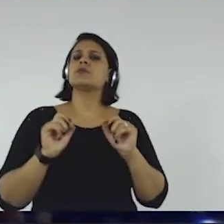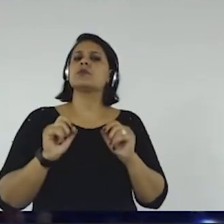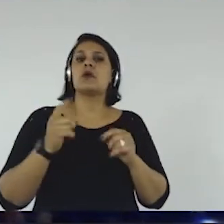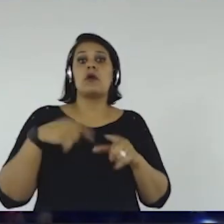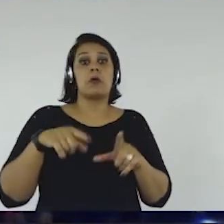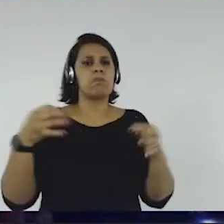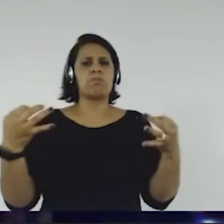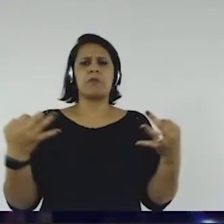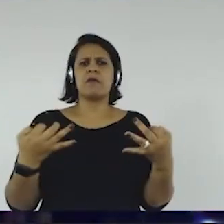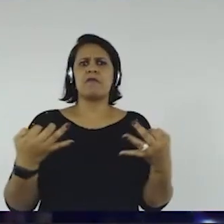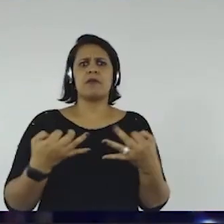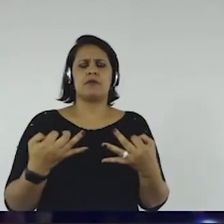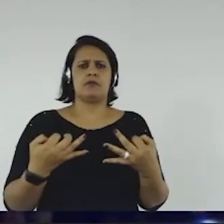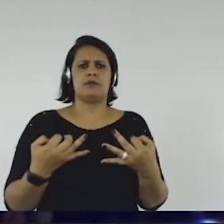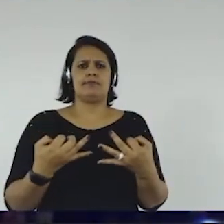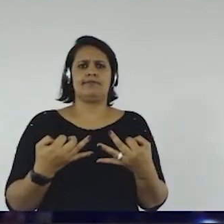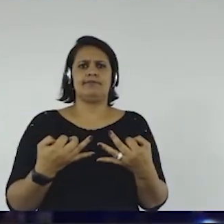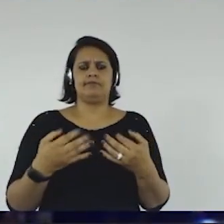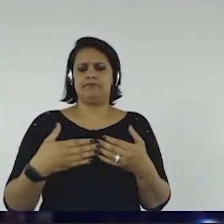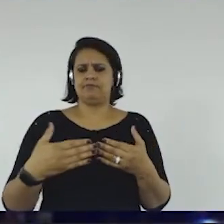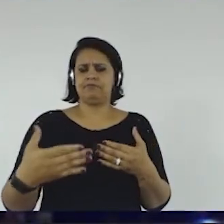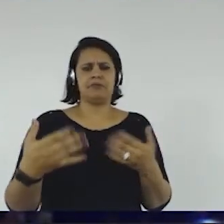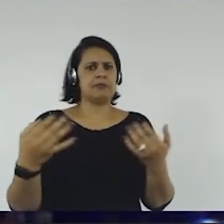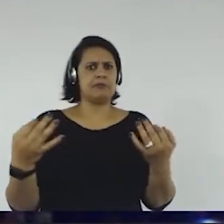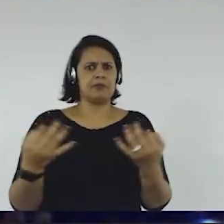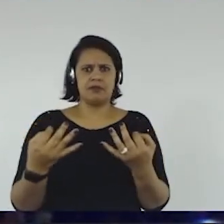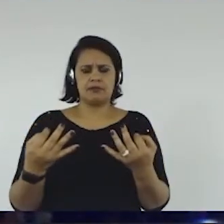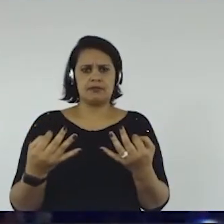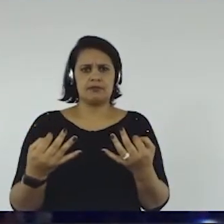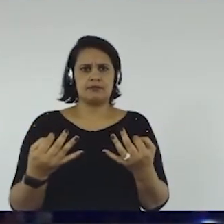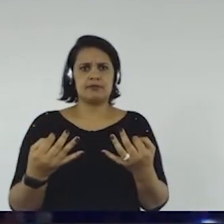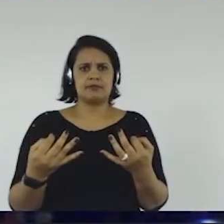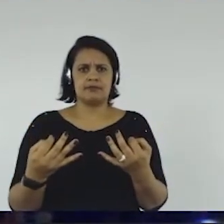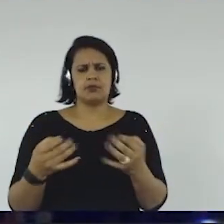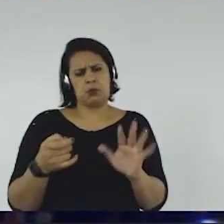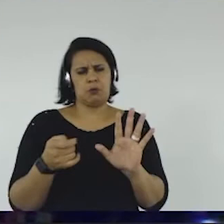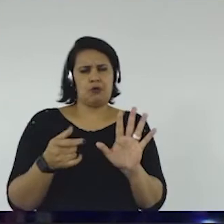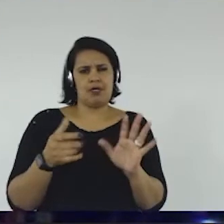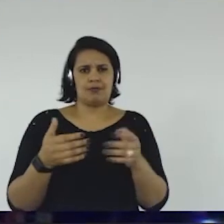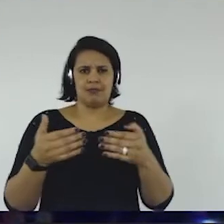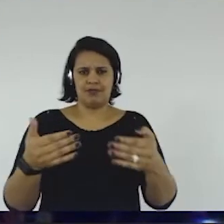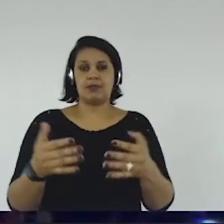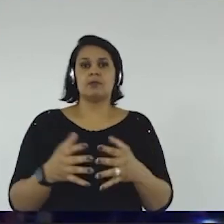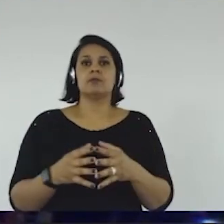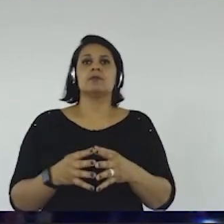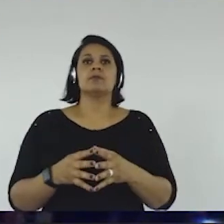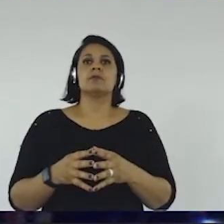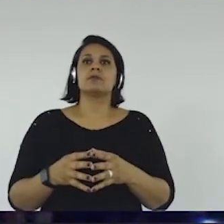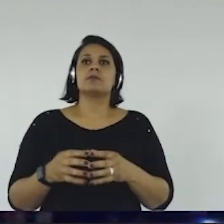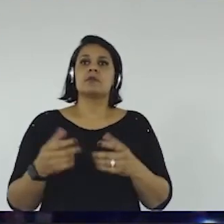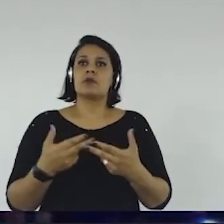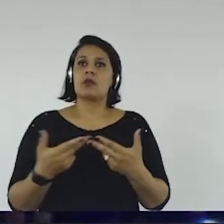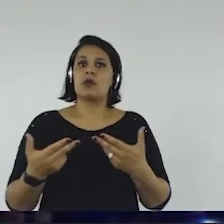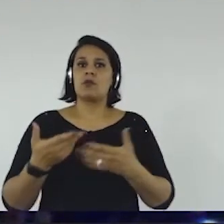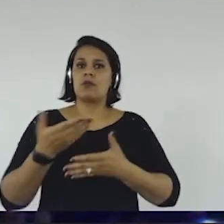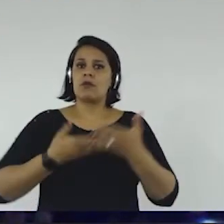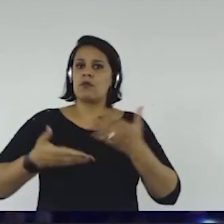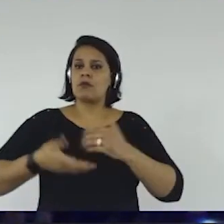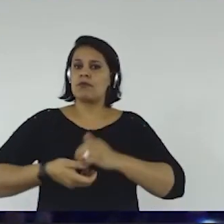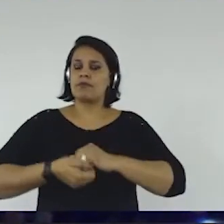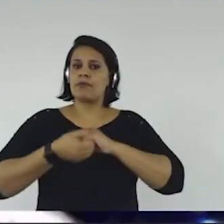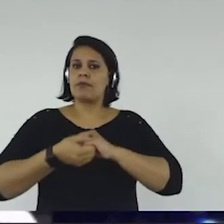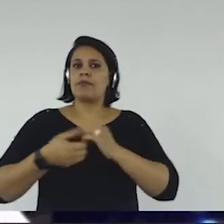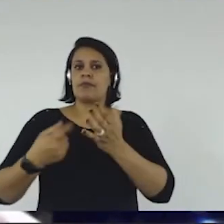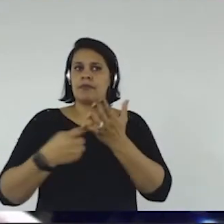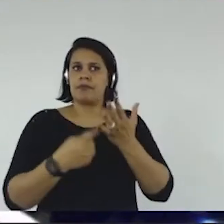absolutamente perfeito, não vou dizer absolutamente perfeito, mas quase perfeito, dos procedimentos de mediação e de arbitragem.